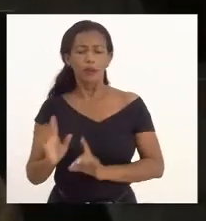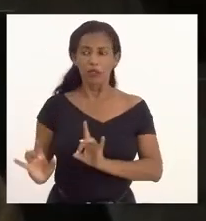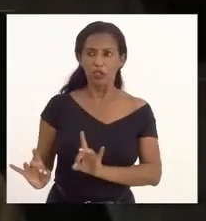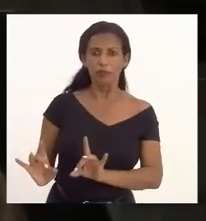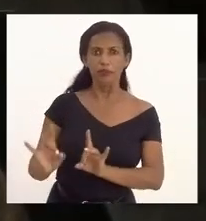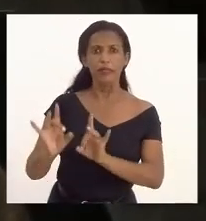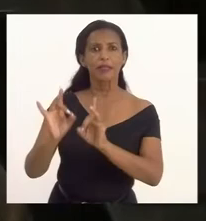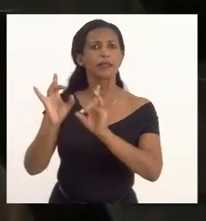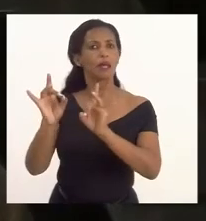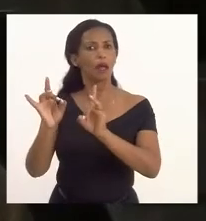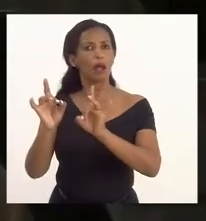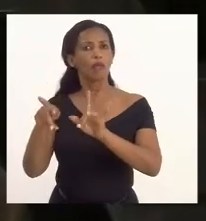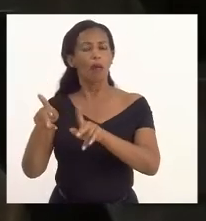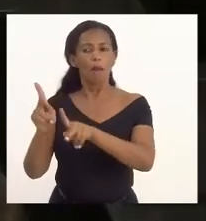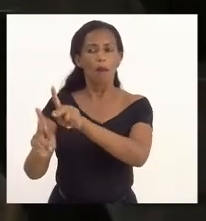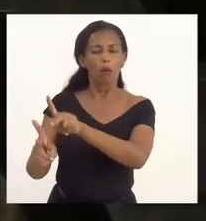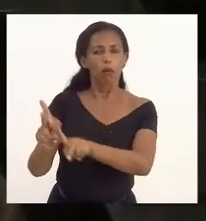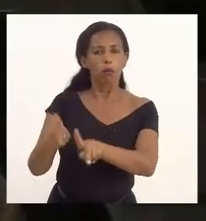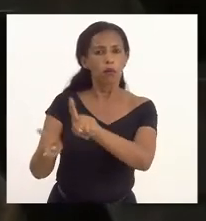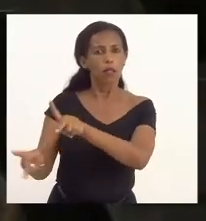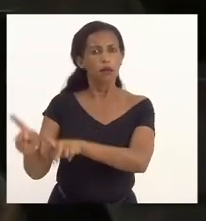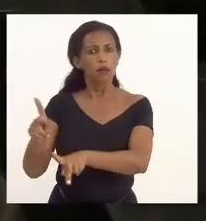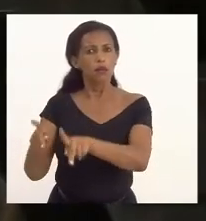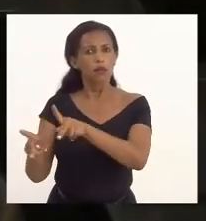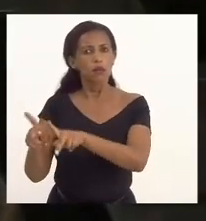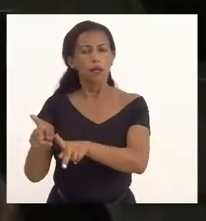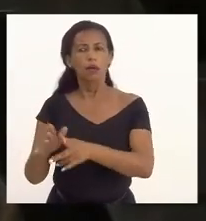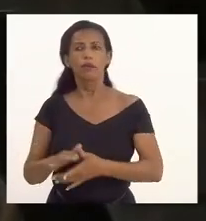em especial das populações